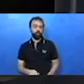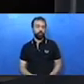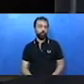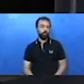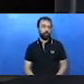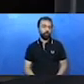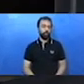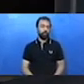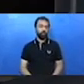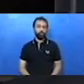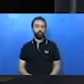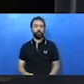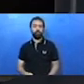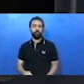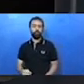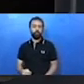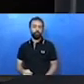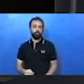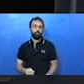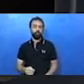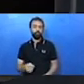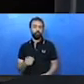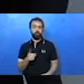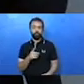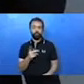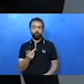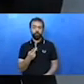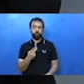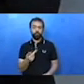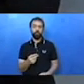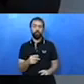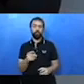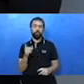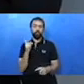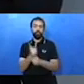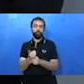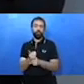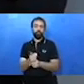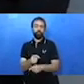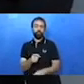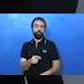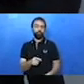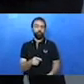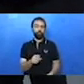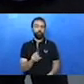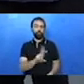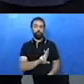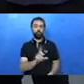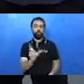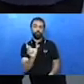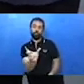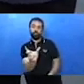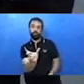mastro. Algumas vezes vamos encontrar a palavra pendão. E pendão,